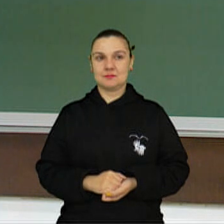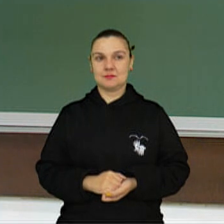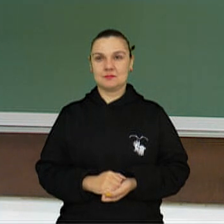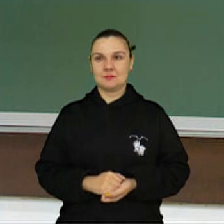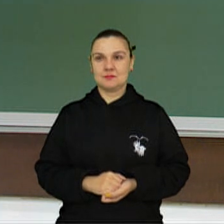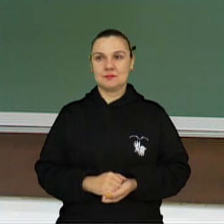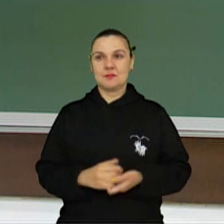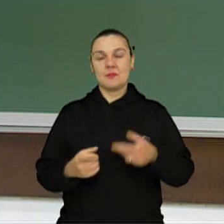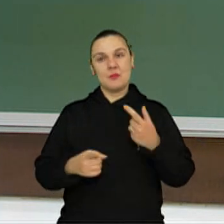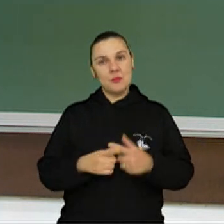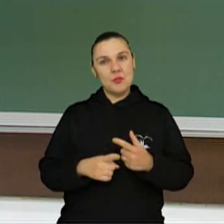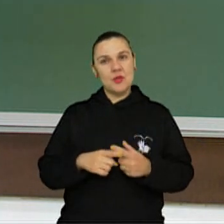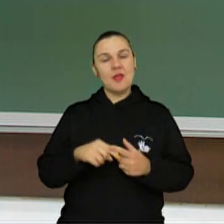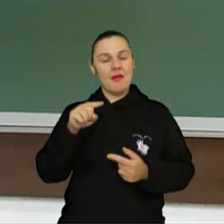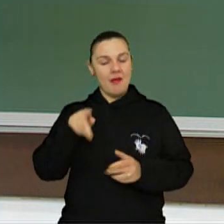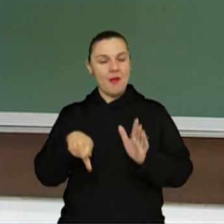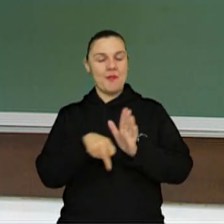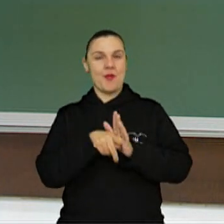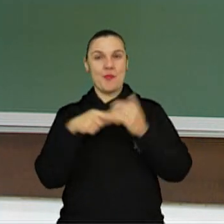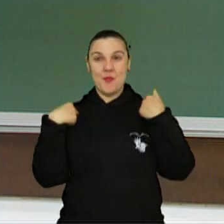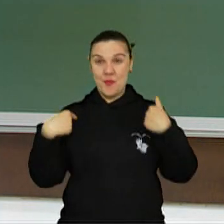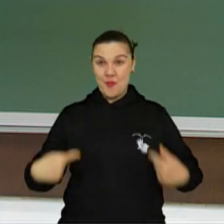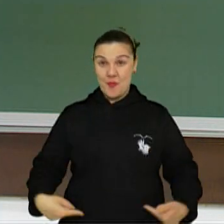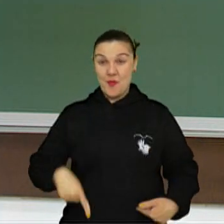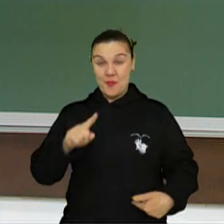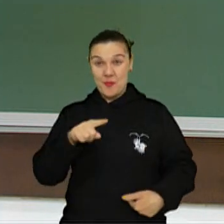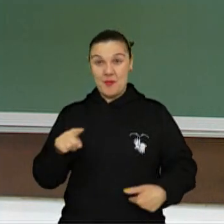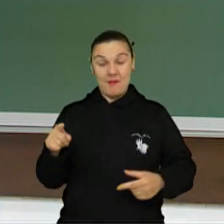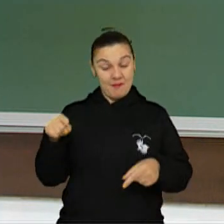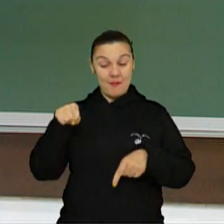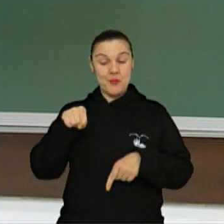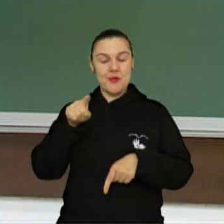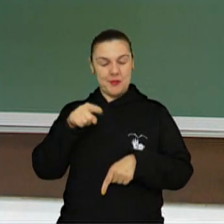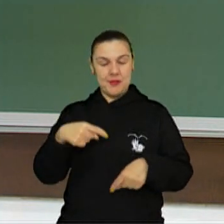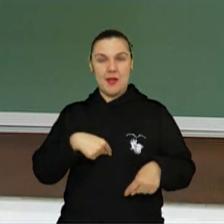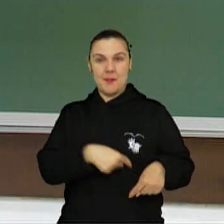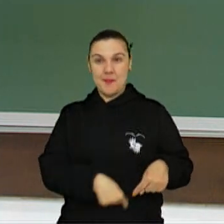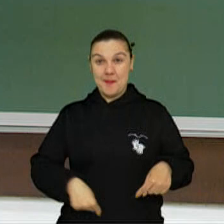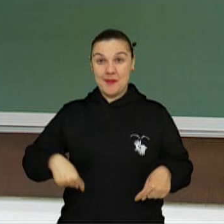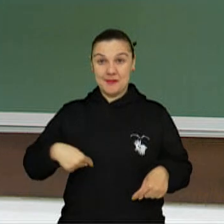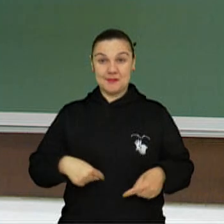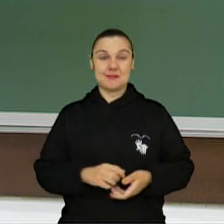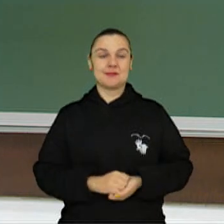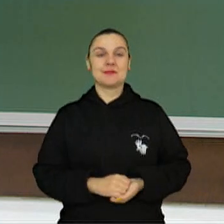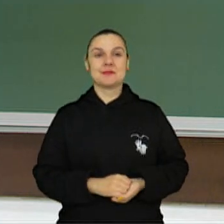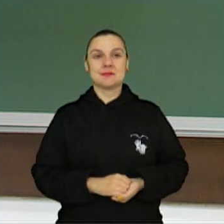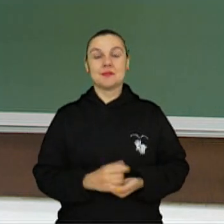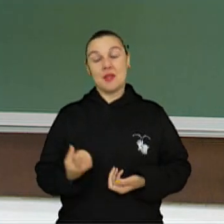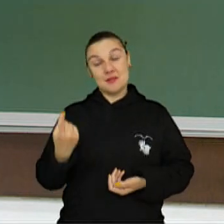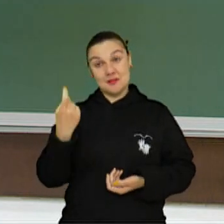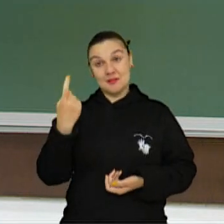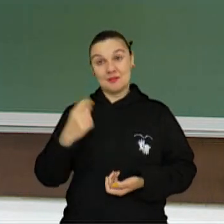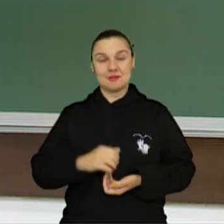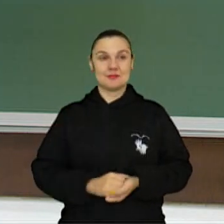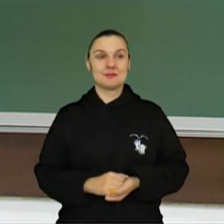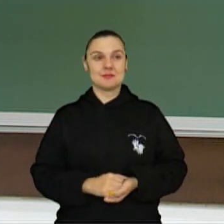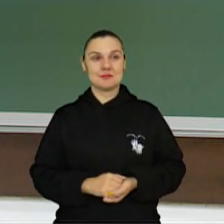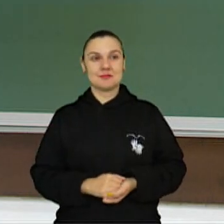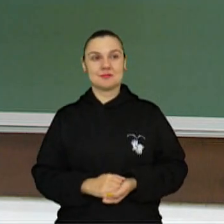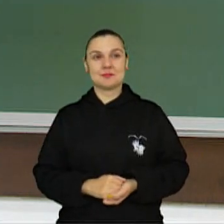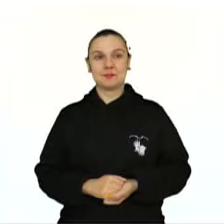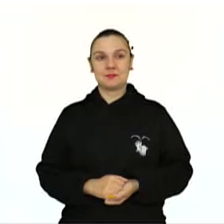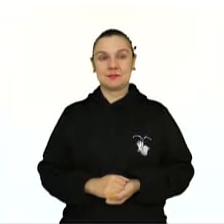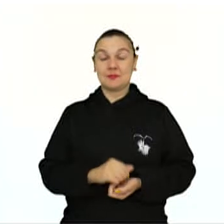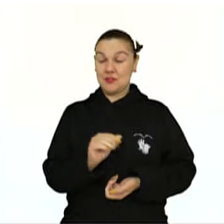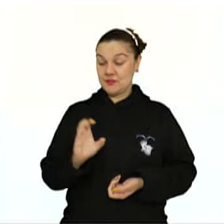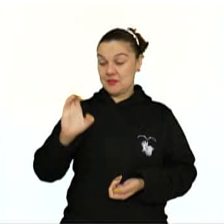barriga. Por que é duele? Porque a parte do corpo humano que está fazendo referência ali é la barriga e é singular, por isso